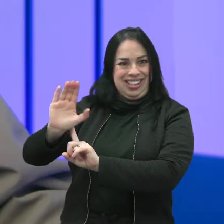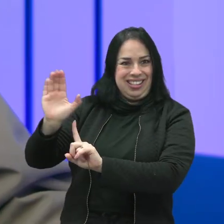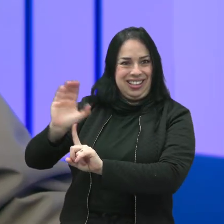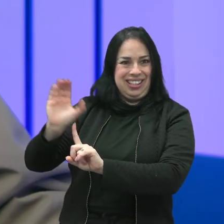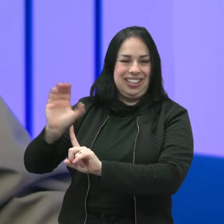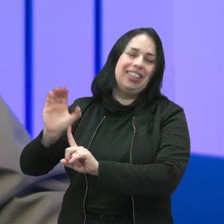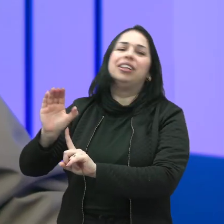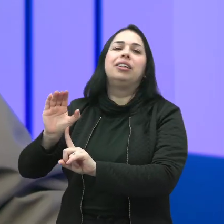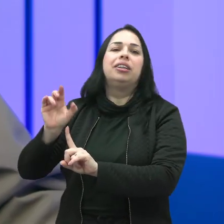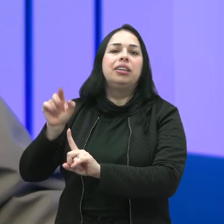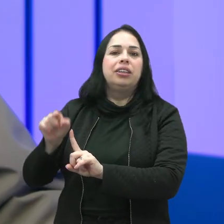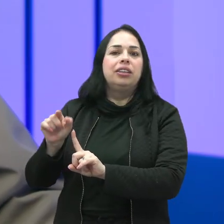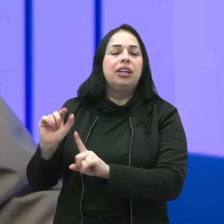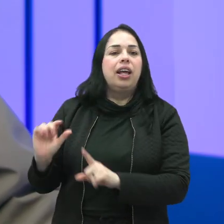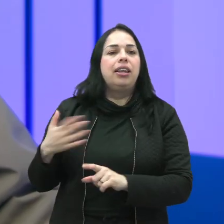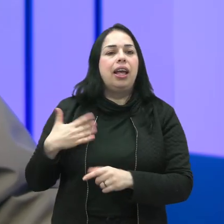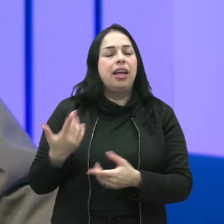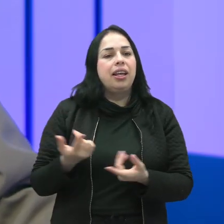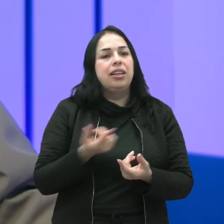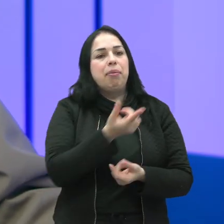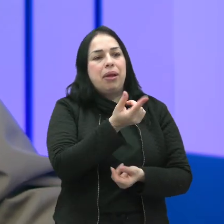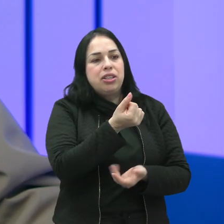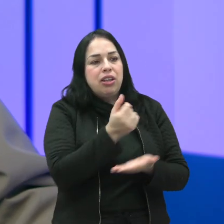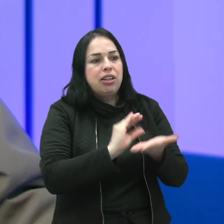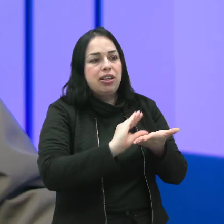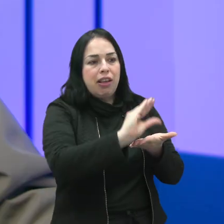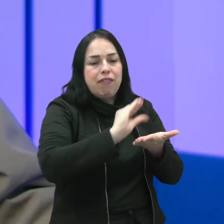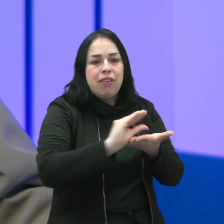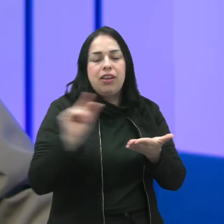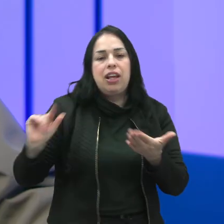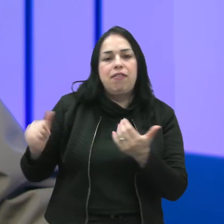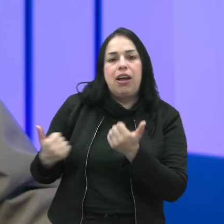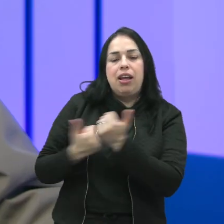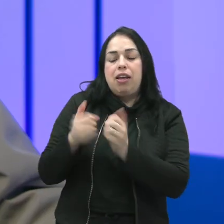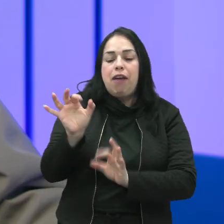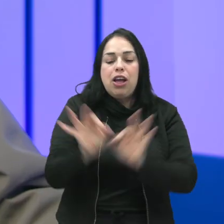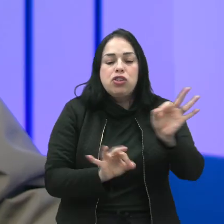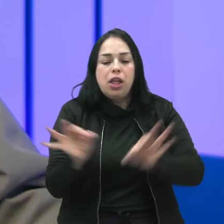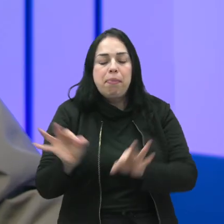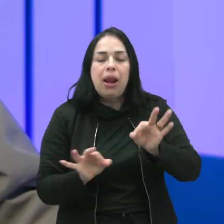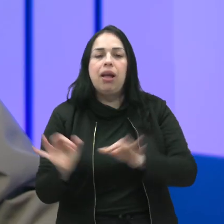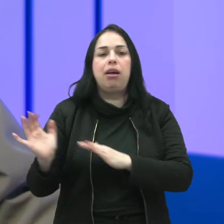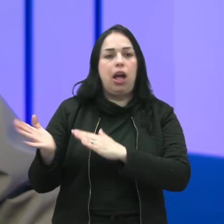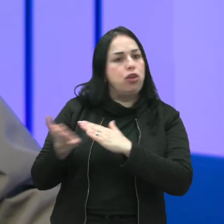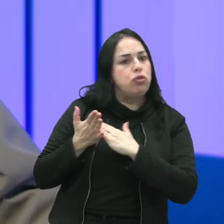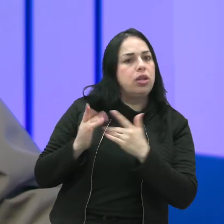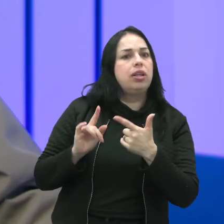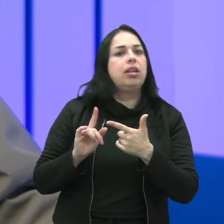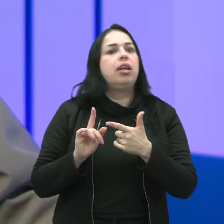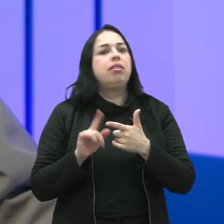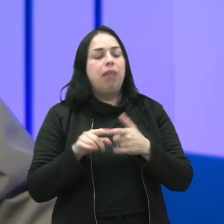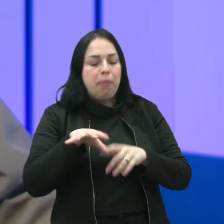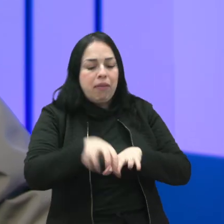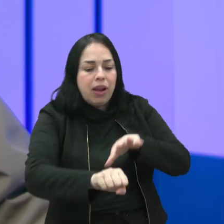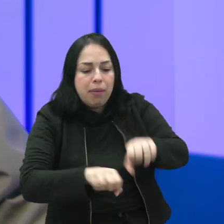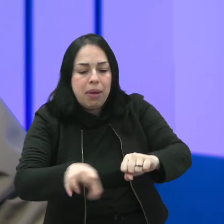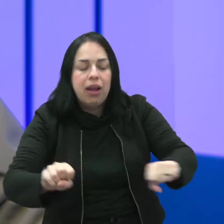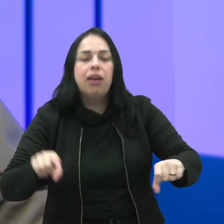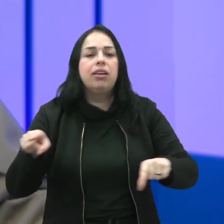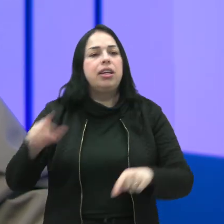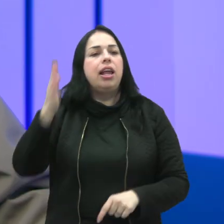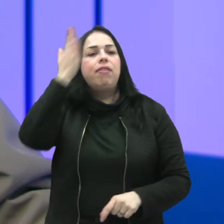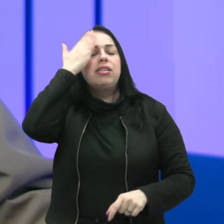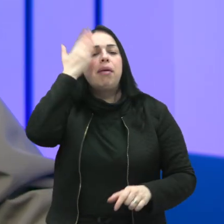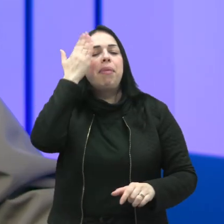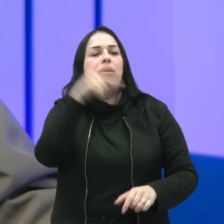chamado no CSA de coagricultor, ele vai ter uma participação junto com o produtor, então vai ajudar a planejar a produção, ele também vai colher esses produtos, vai conhecer como que é